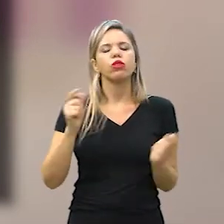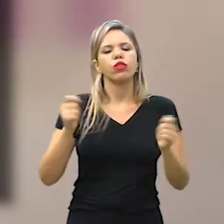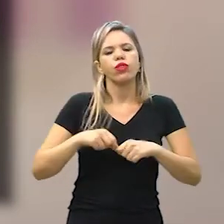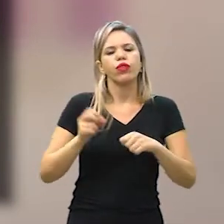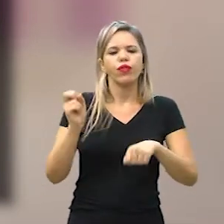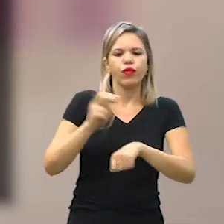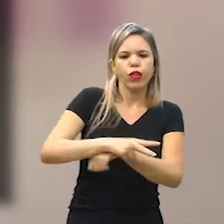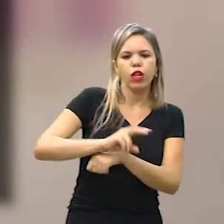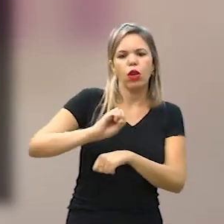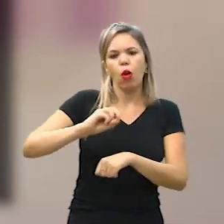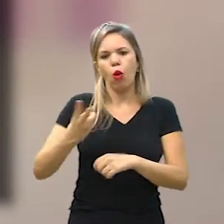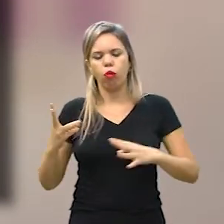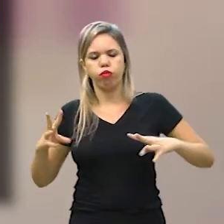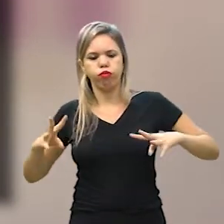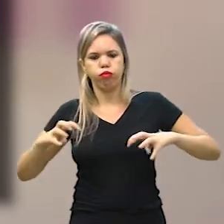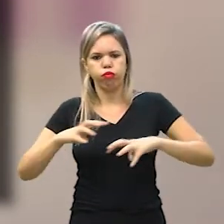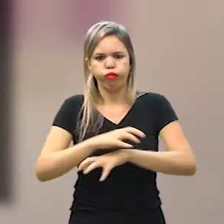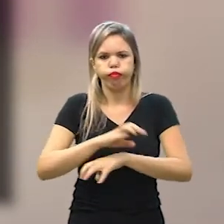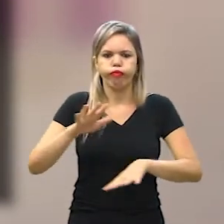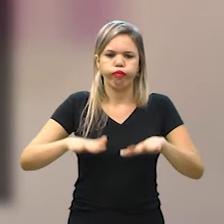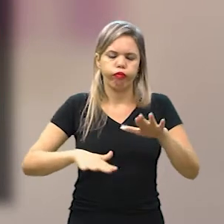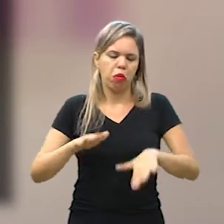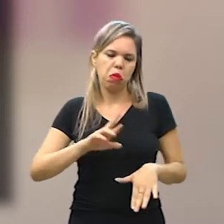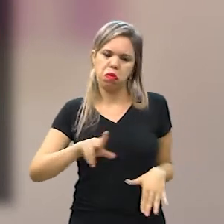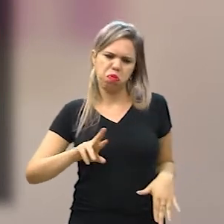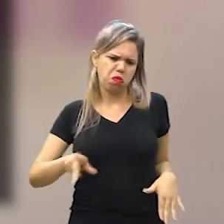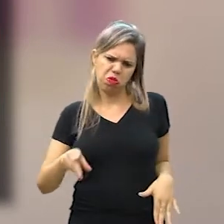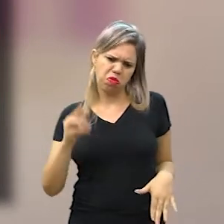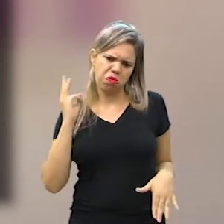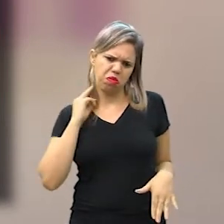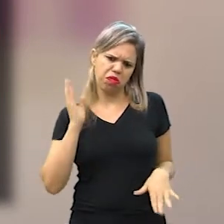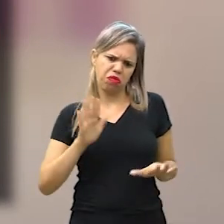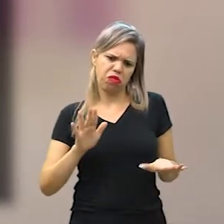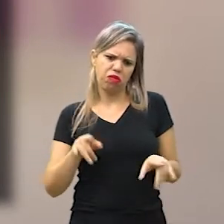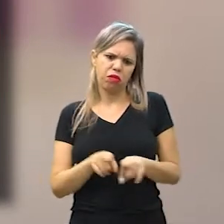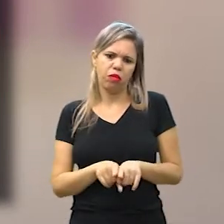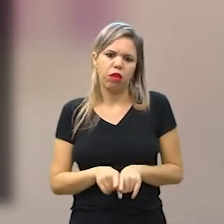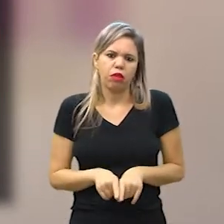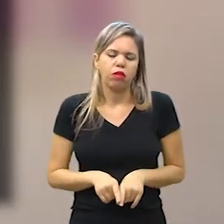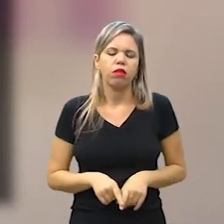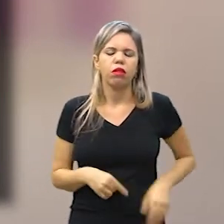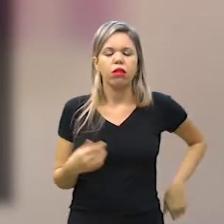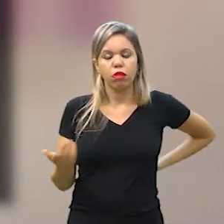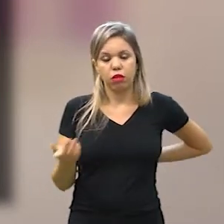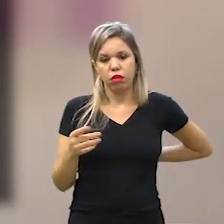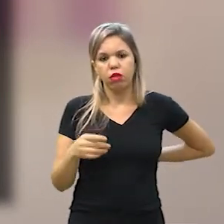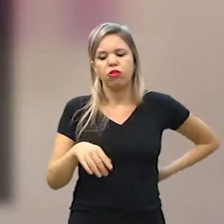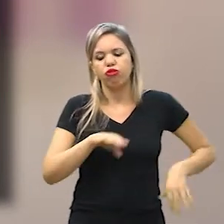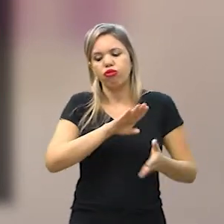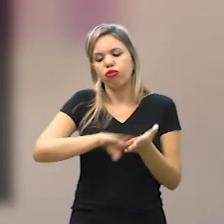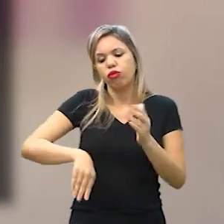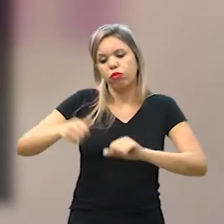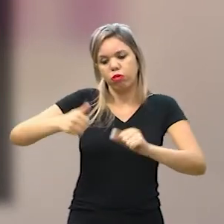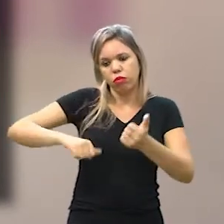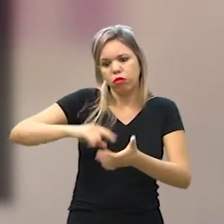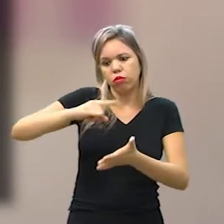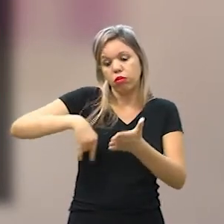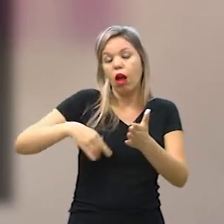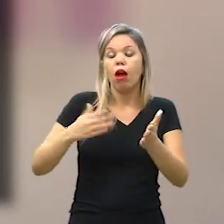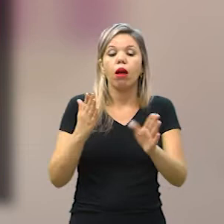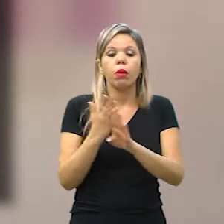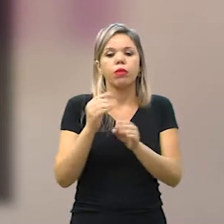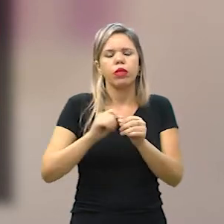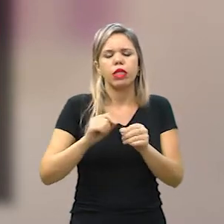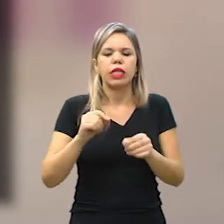pode ser viral ou bacteriana, tá? Ou, às vezes, nem é uma meningite, mas você excluiu o diagnóstico.